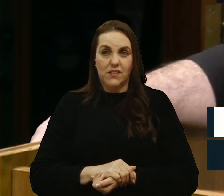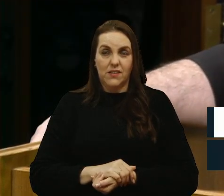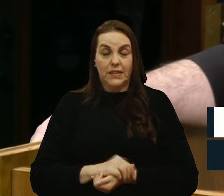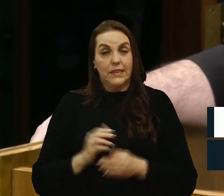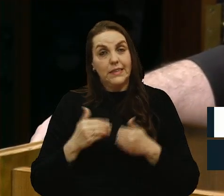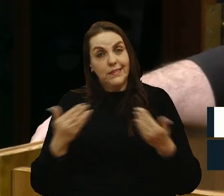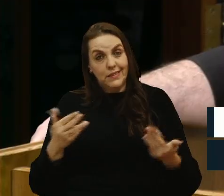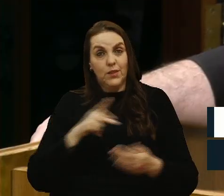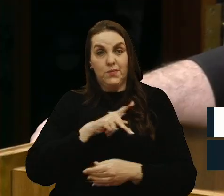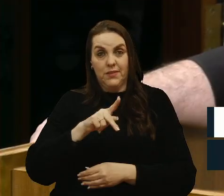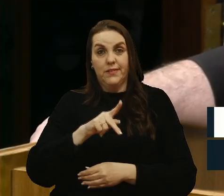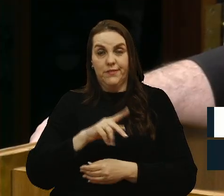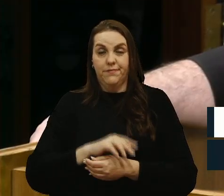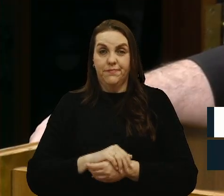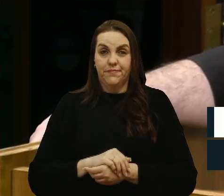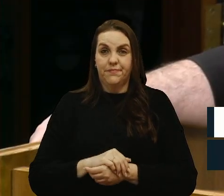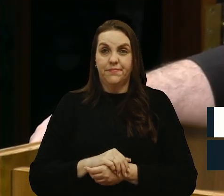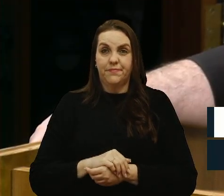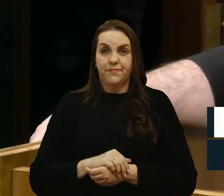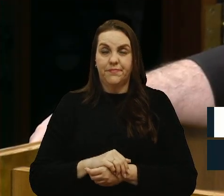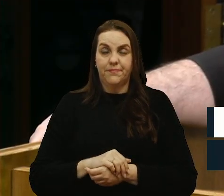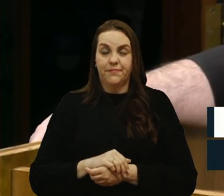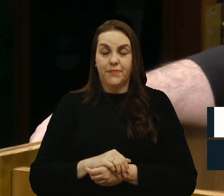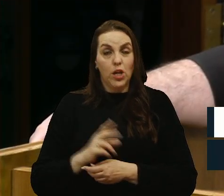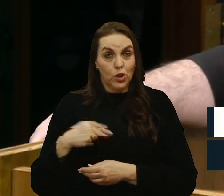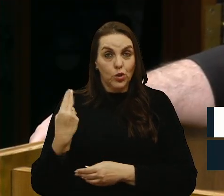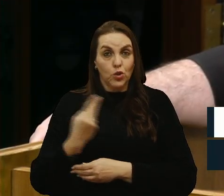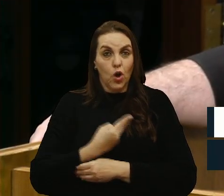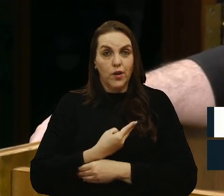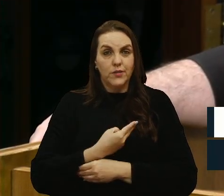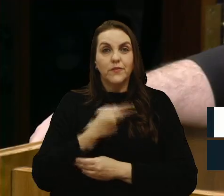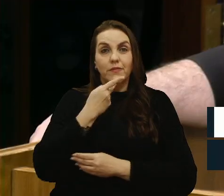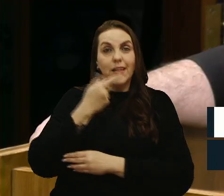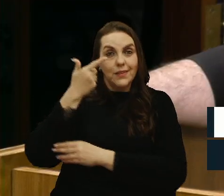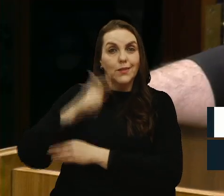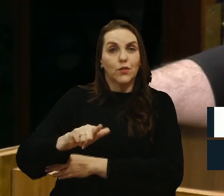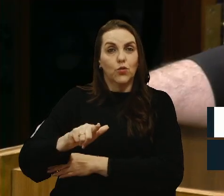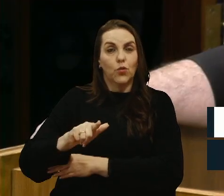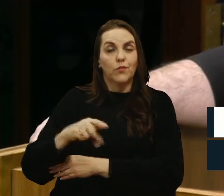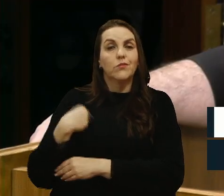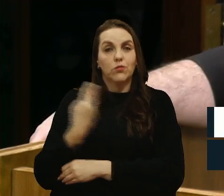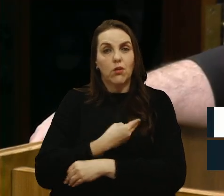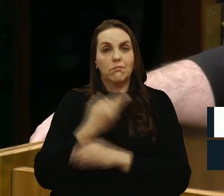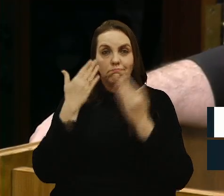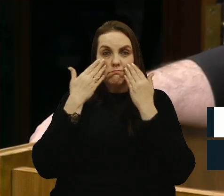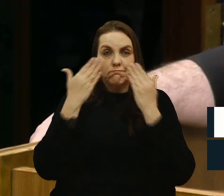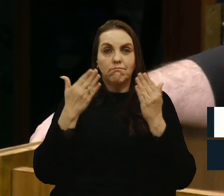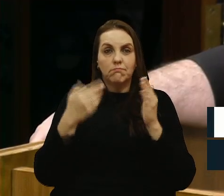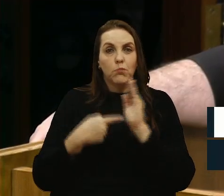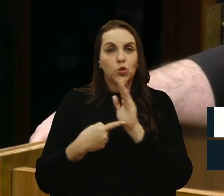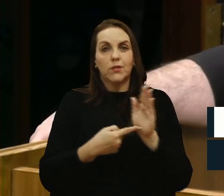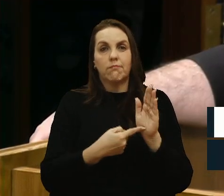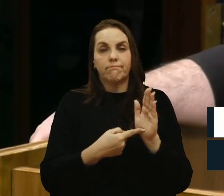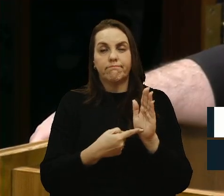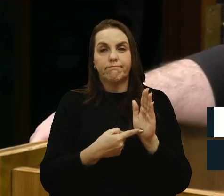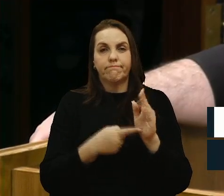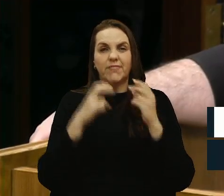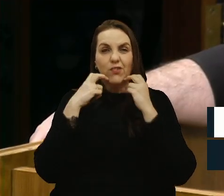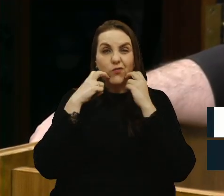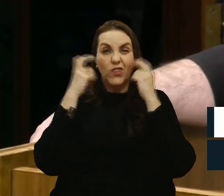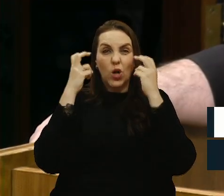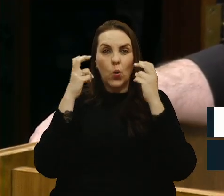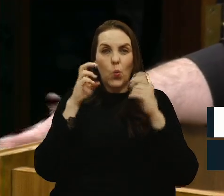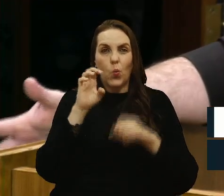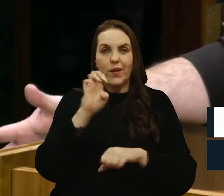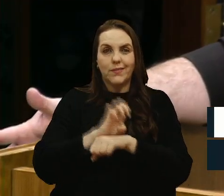Então, presidente, cabe a nós, vou dizer mais uma vez, cabe a nós expor toda essa vergonheira do governo